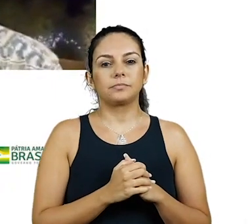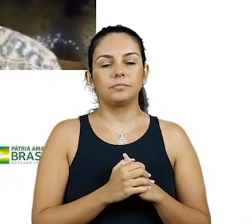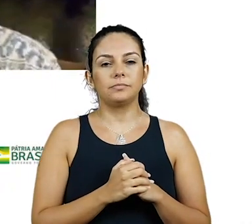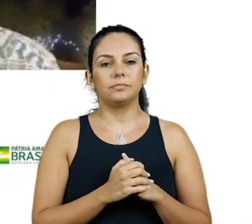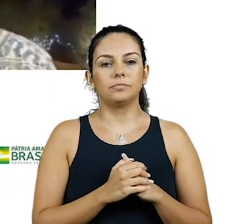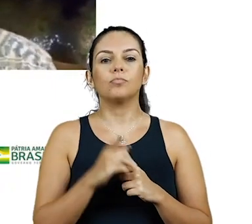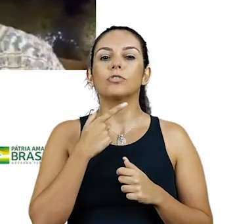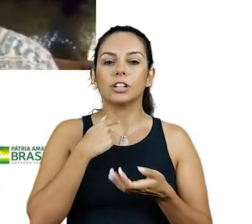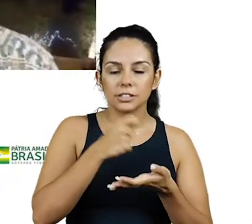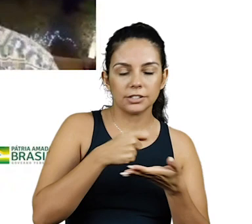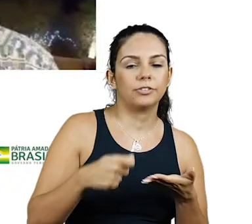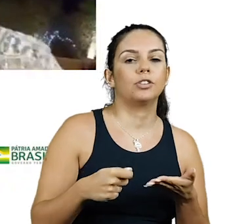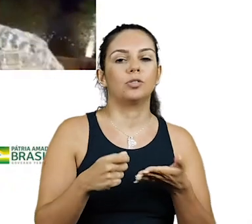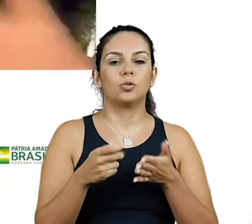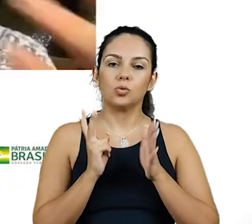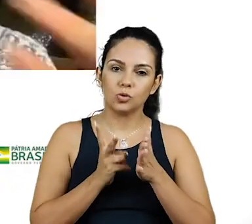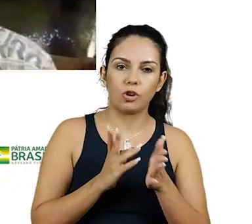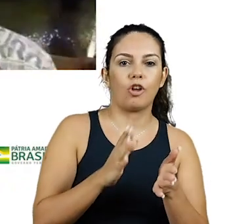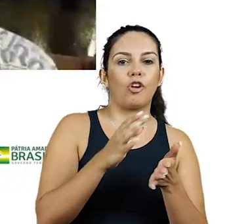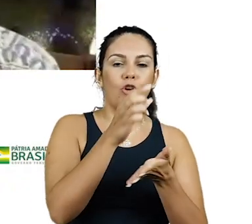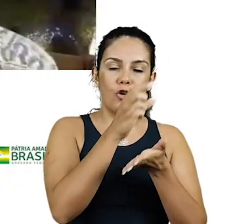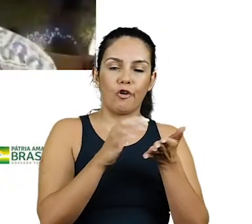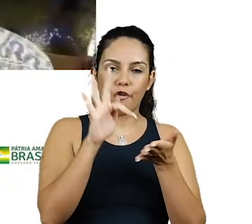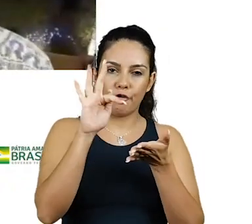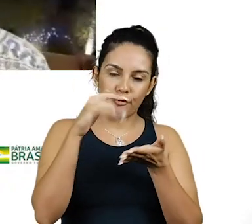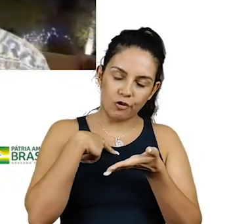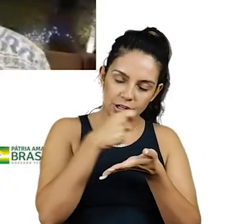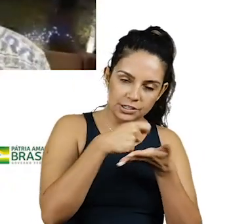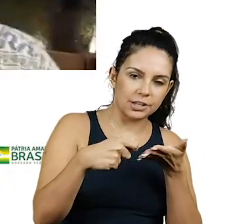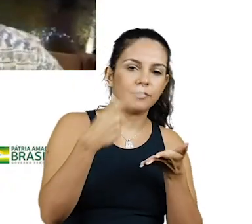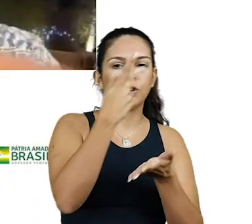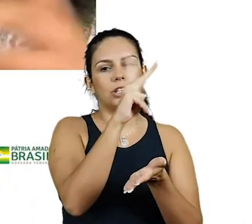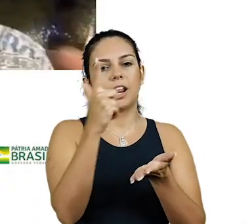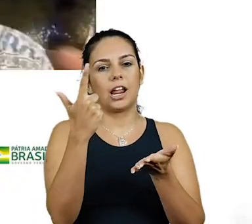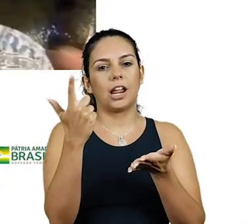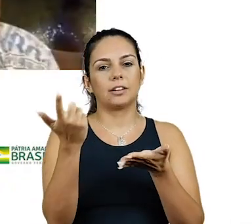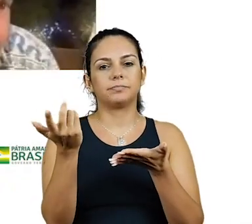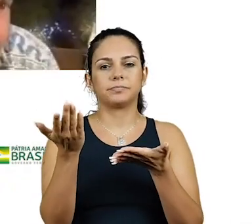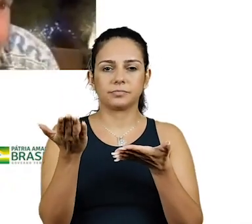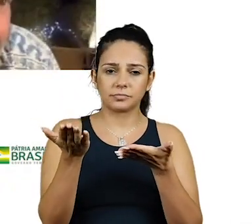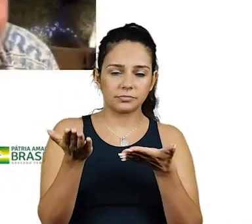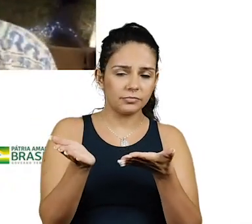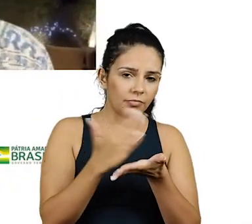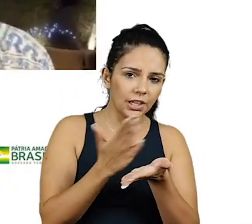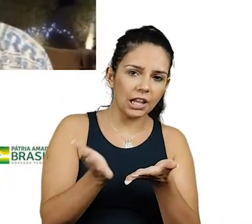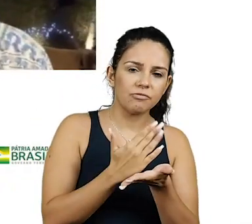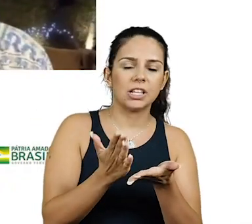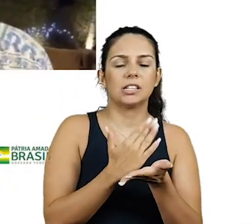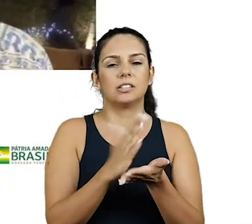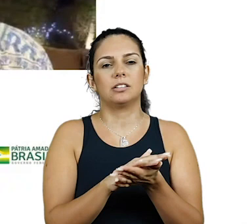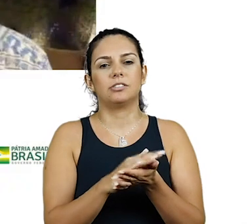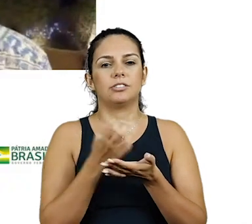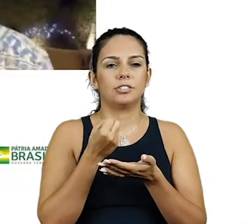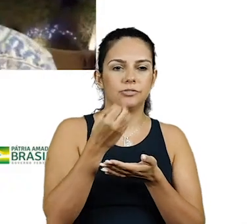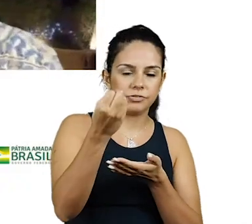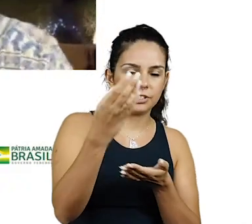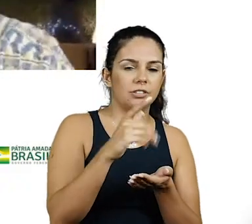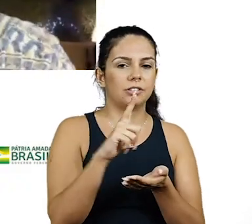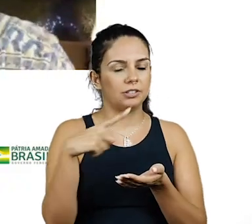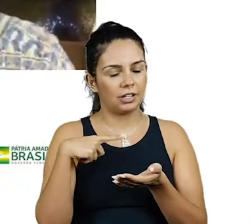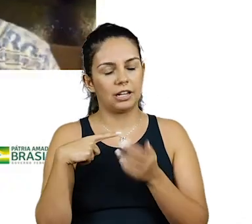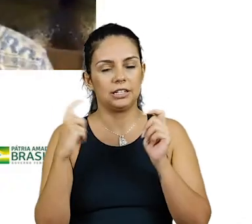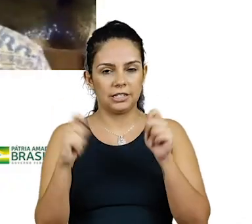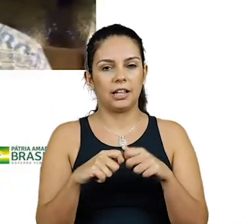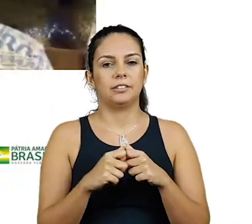desejar escrever, eu sigo com a coluna da Folha, sigo escrevendo para outras revistas, viagem quando